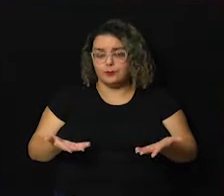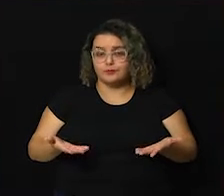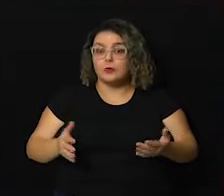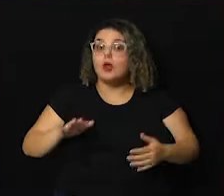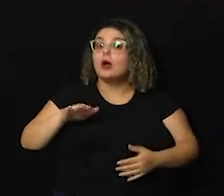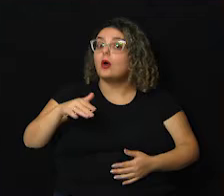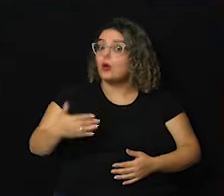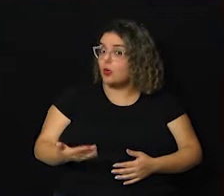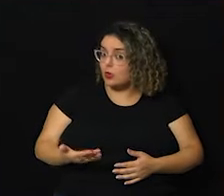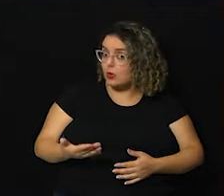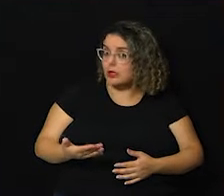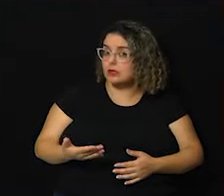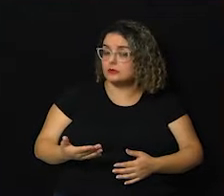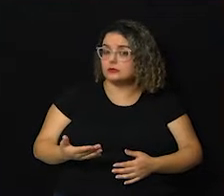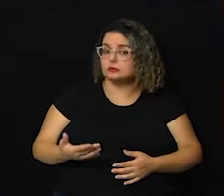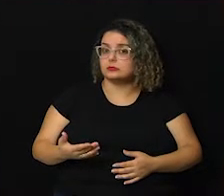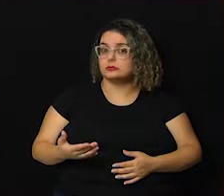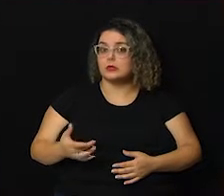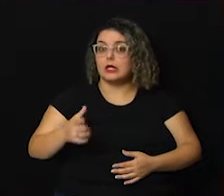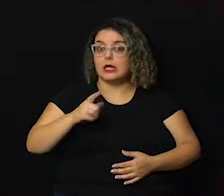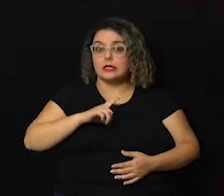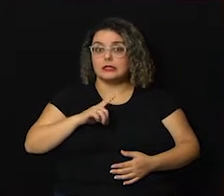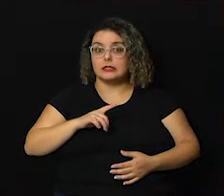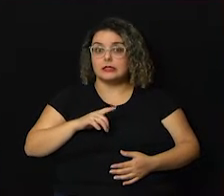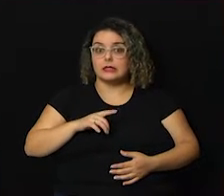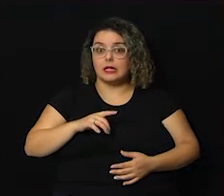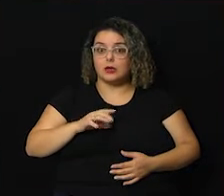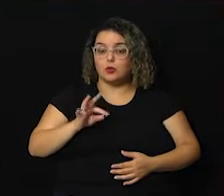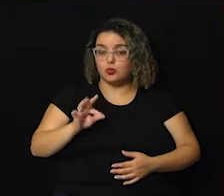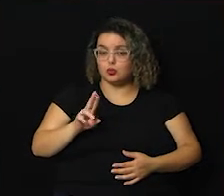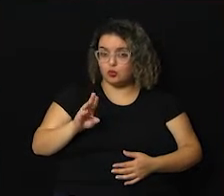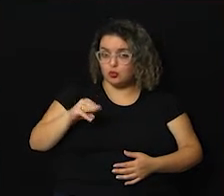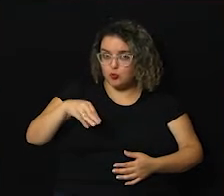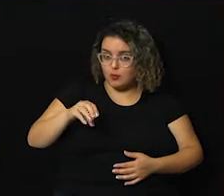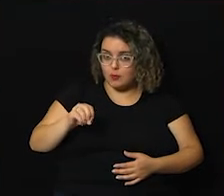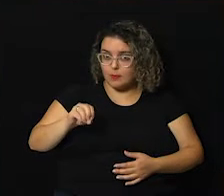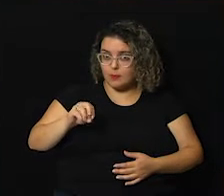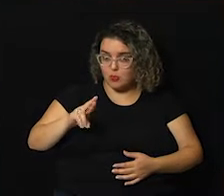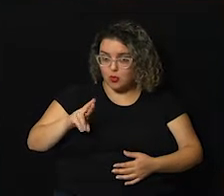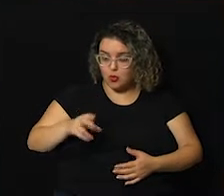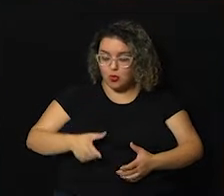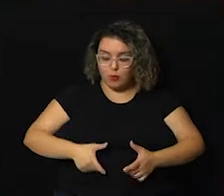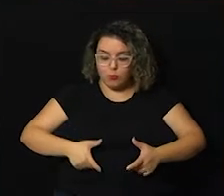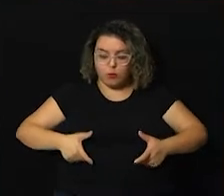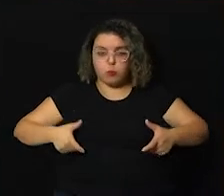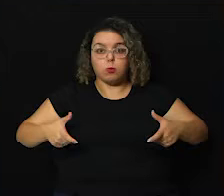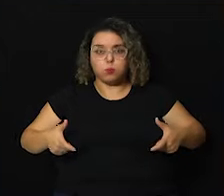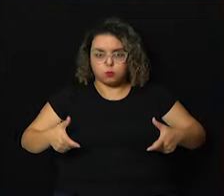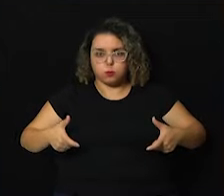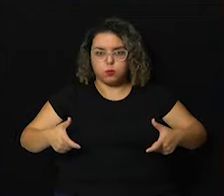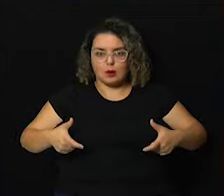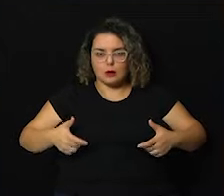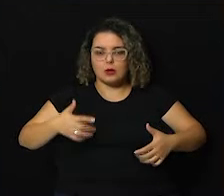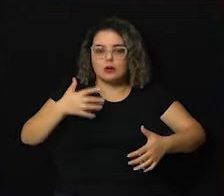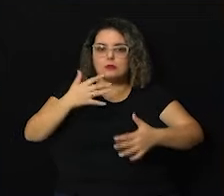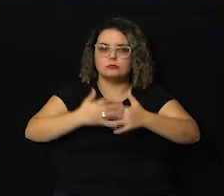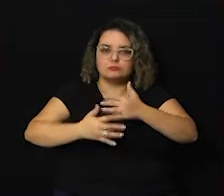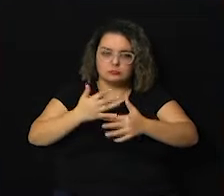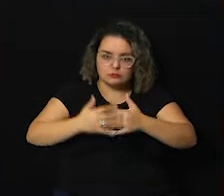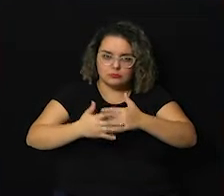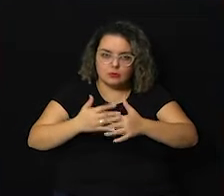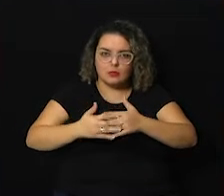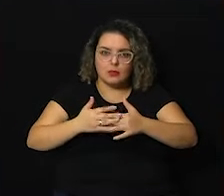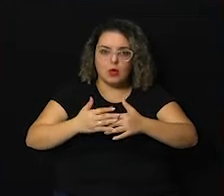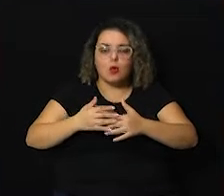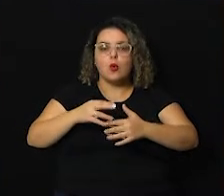Agora, quando esse indivíduo tem um tumor muito grande, acaba, no fim desta evolução, esse tumor comprometendo a